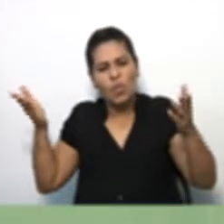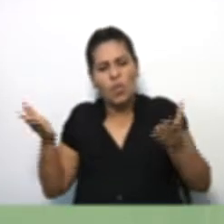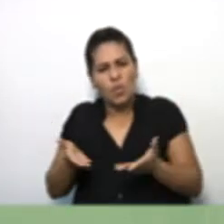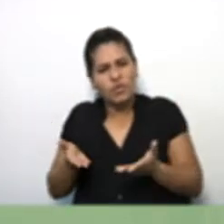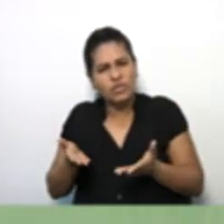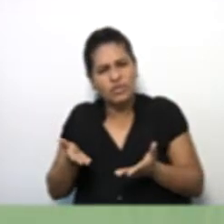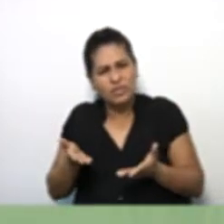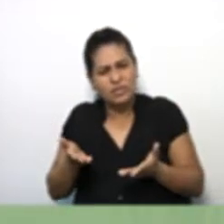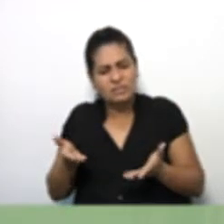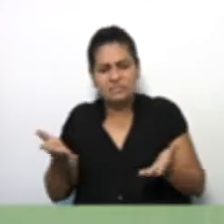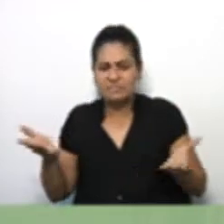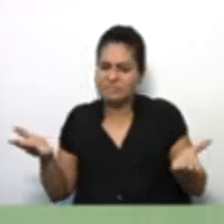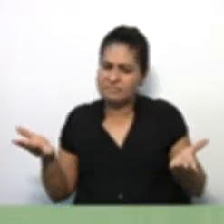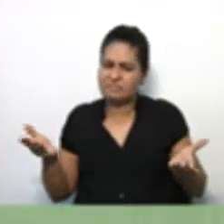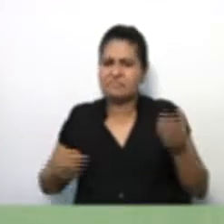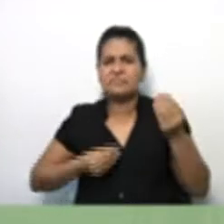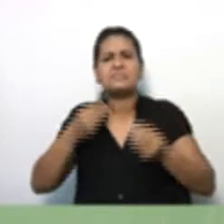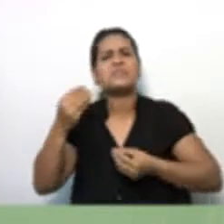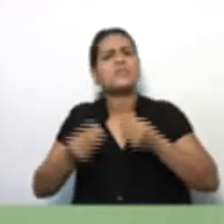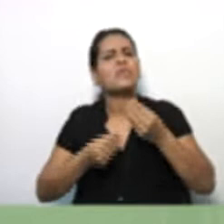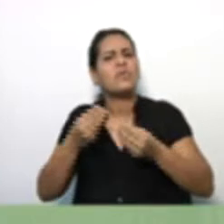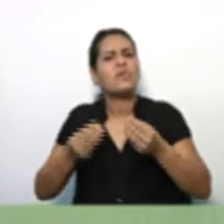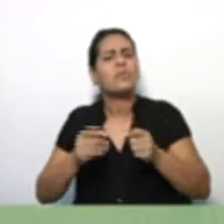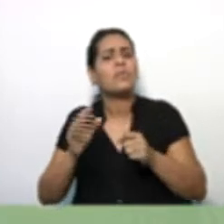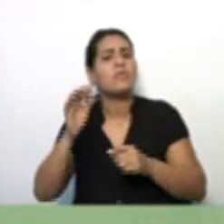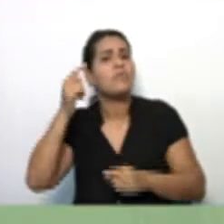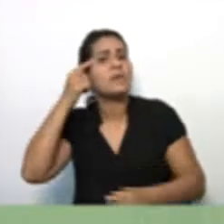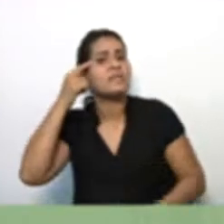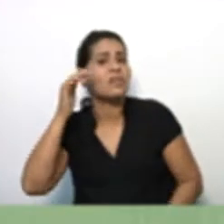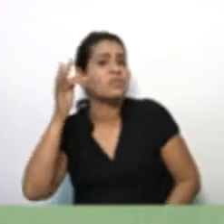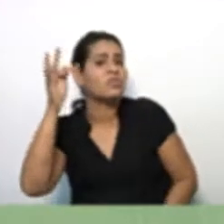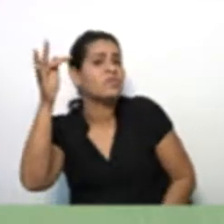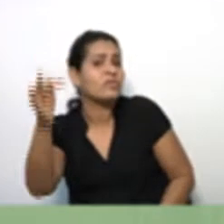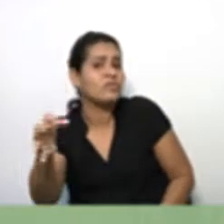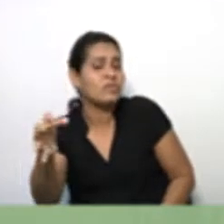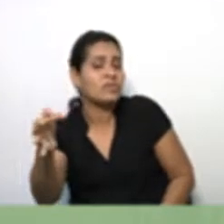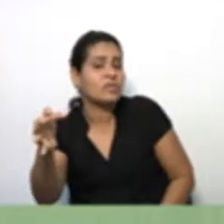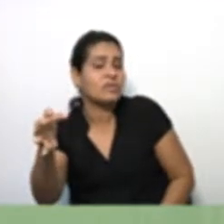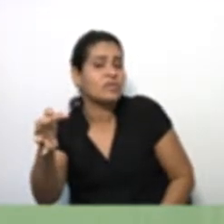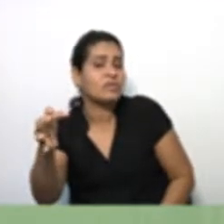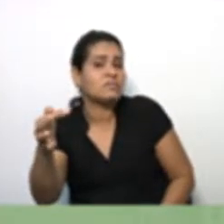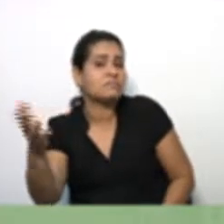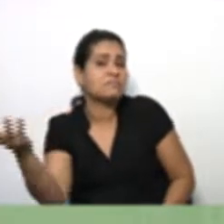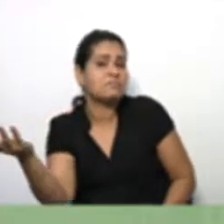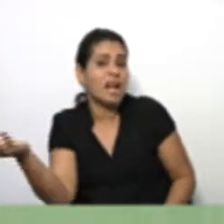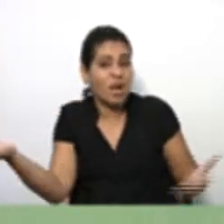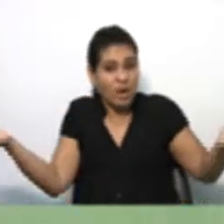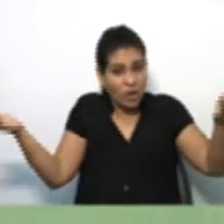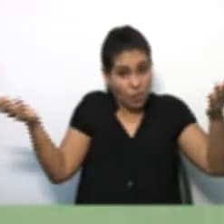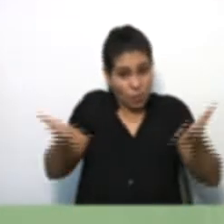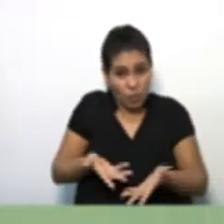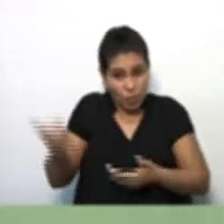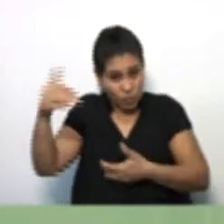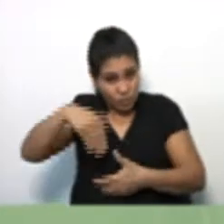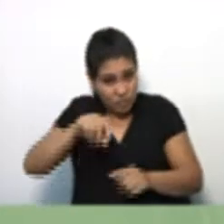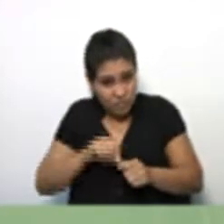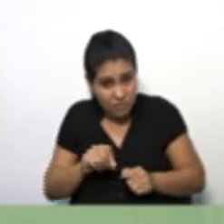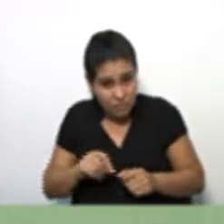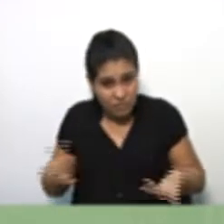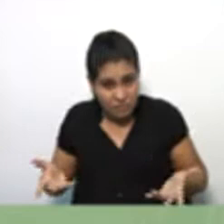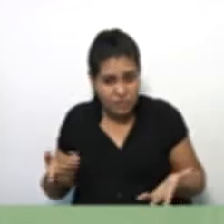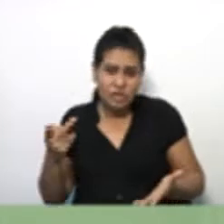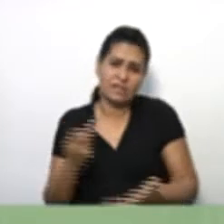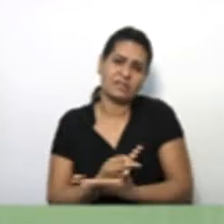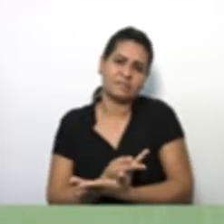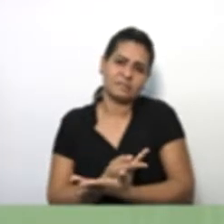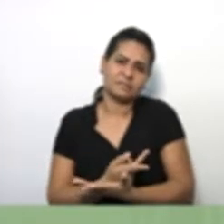hoje? Como é que eu vou definir algo no futuro, né, para colocar em prática hoje? Já está